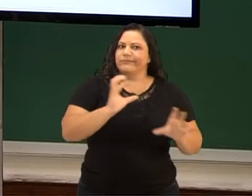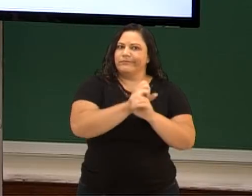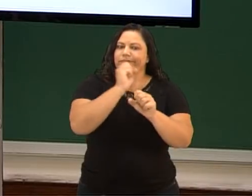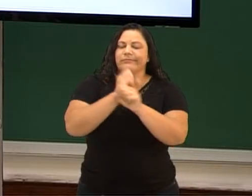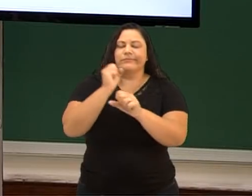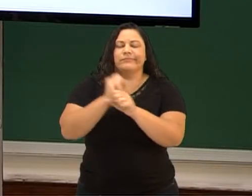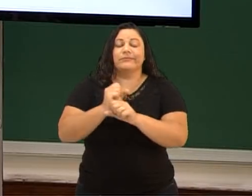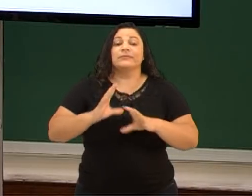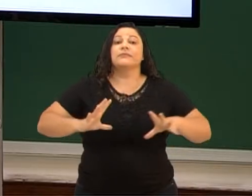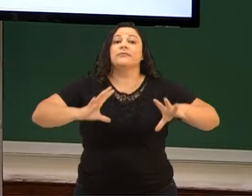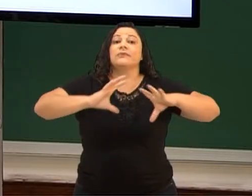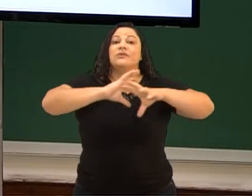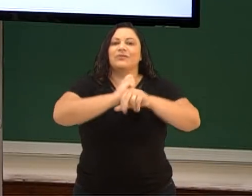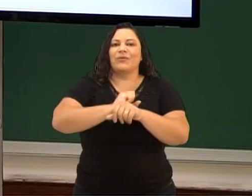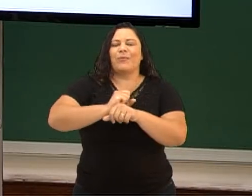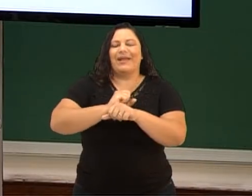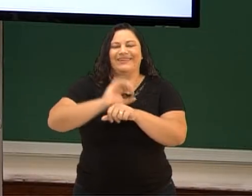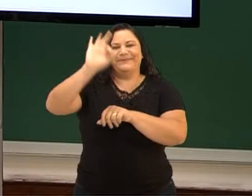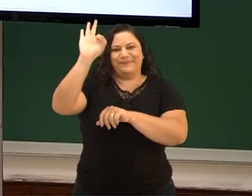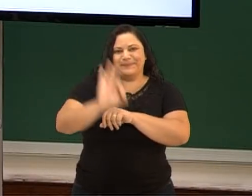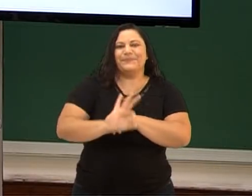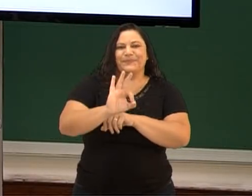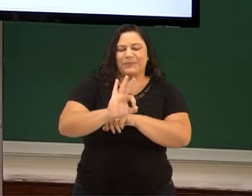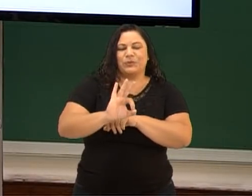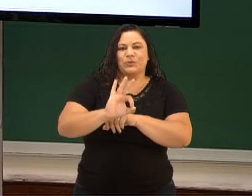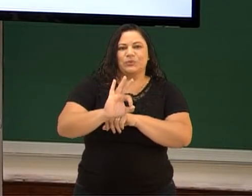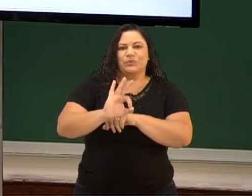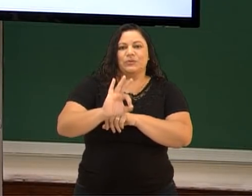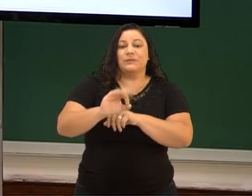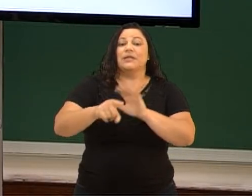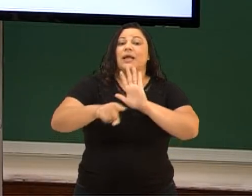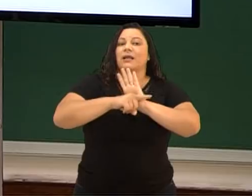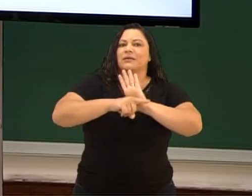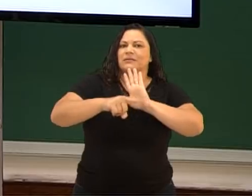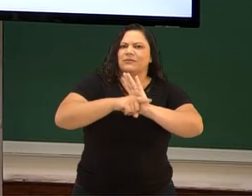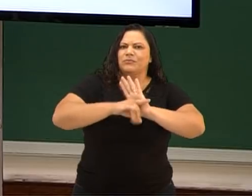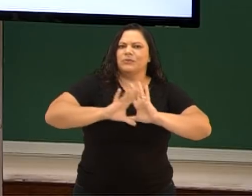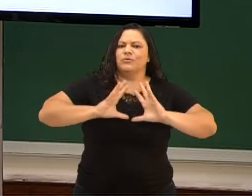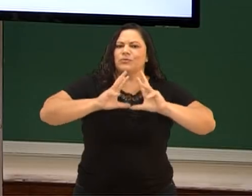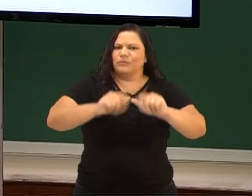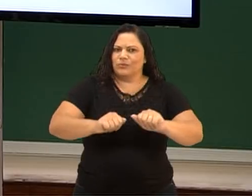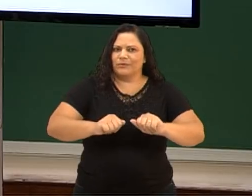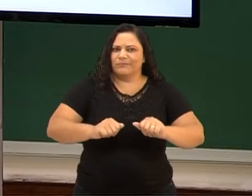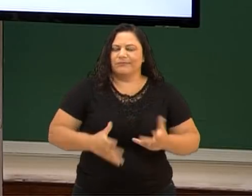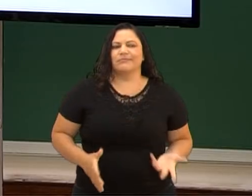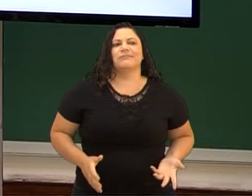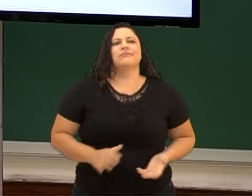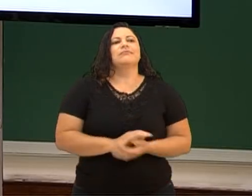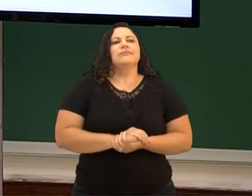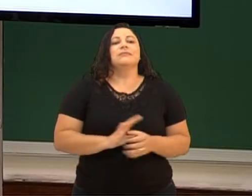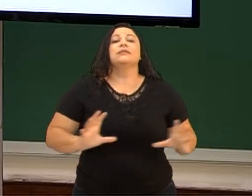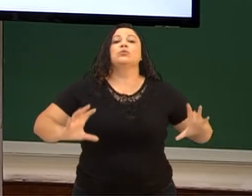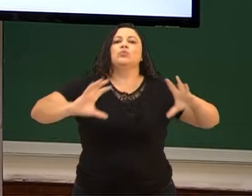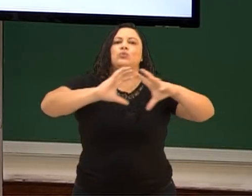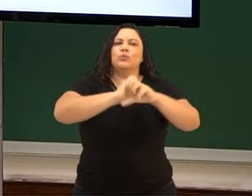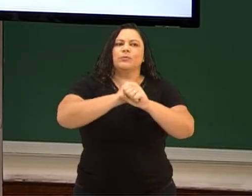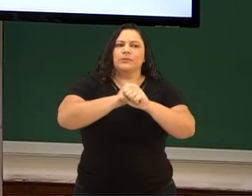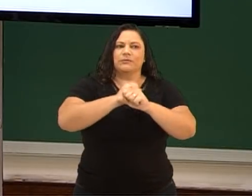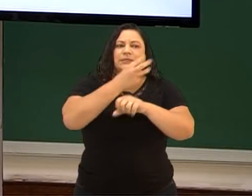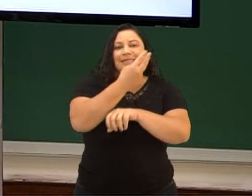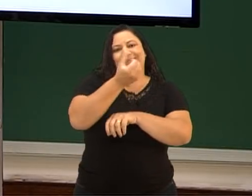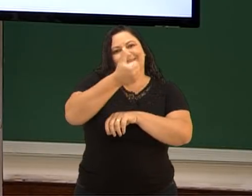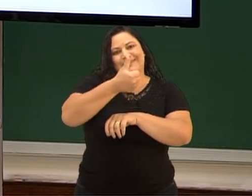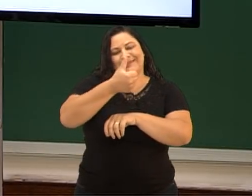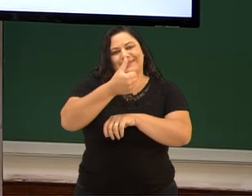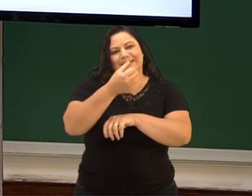Somar todos nossos ângulos que já estão prontos e diminuir do total. Então, somando todos, eu tenho aqui